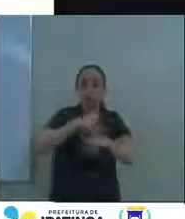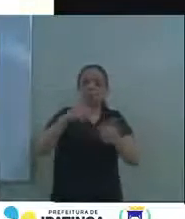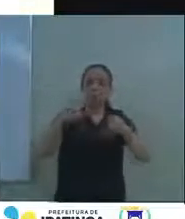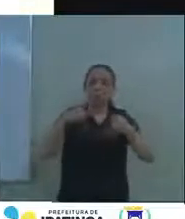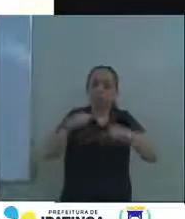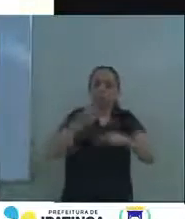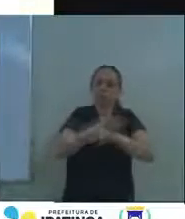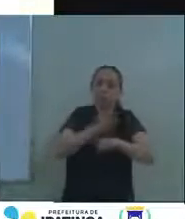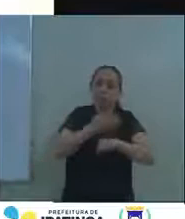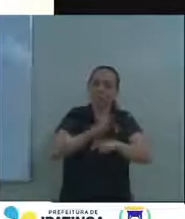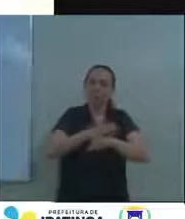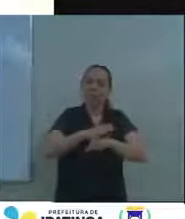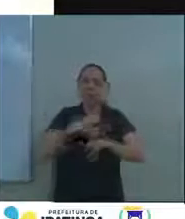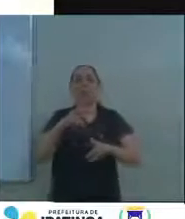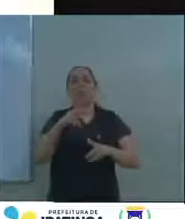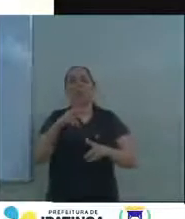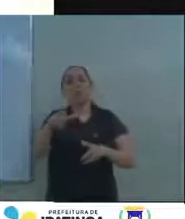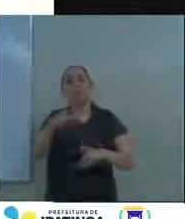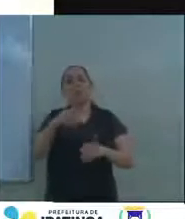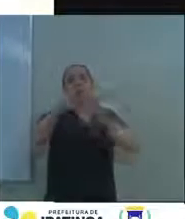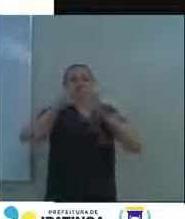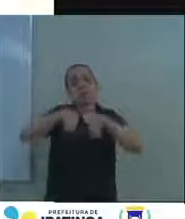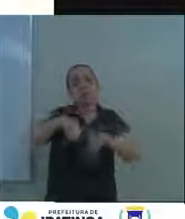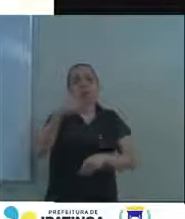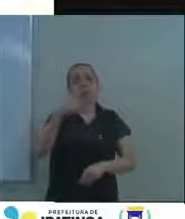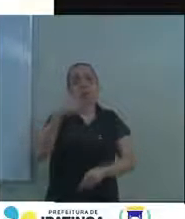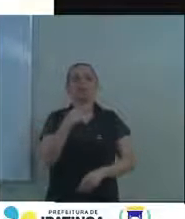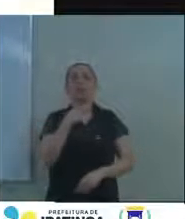de pessoa para pessoa, né? Então,